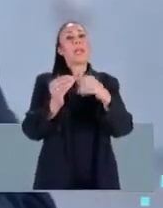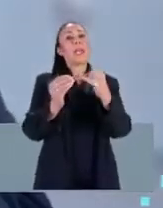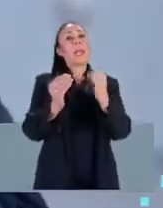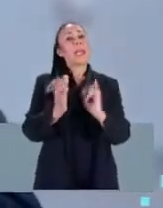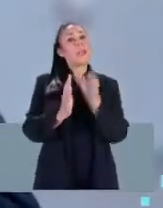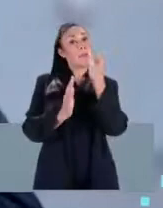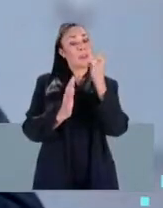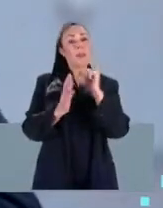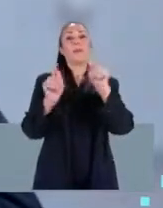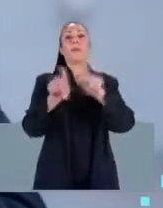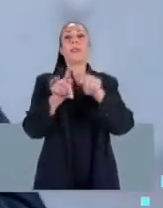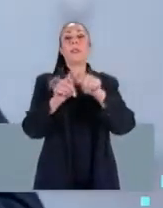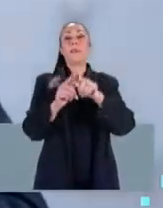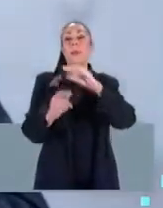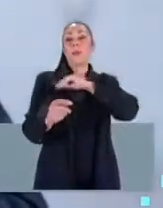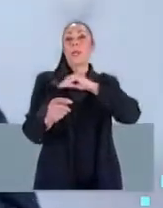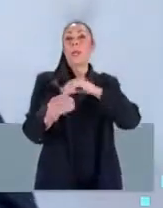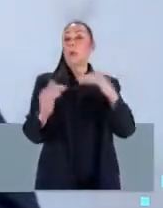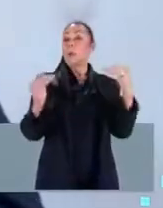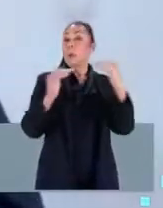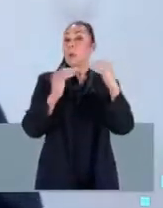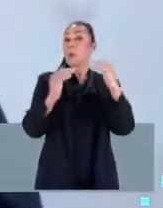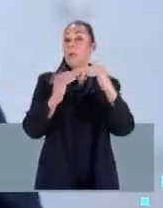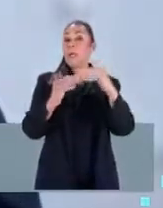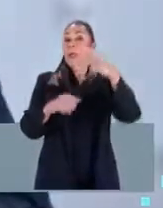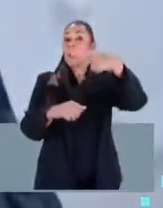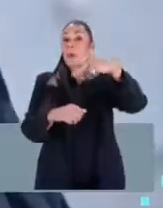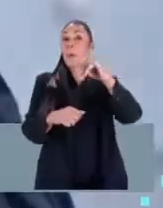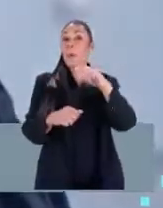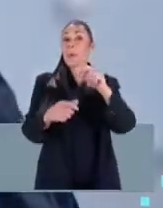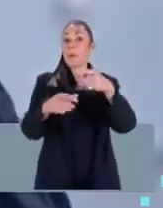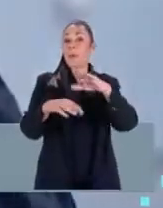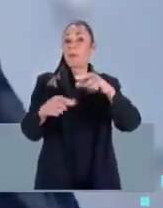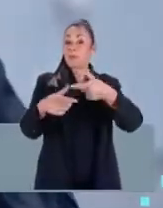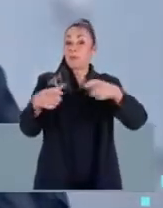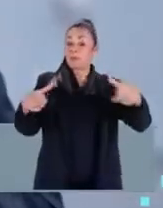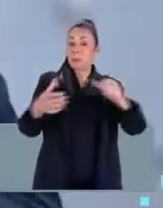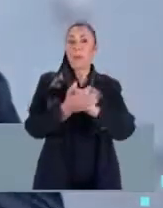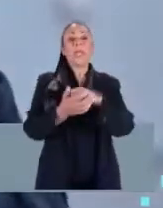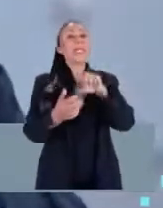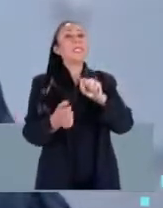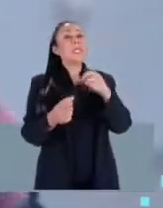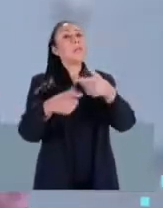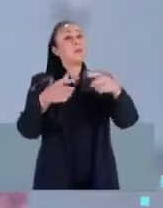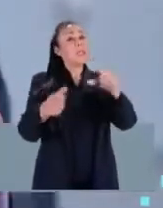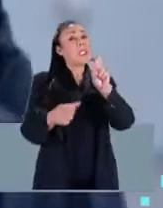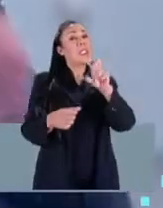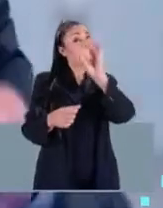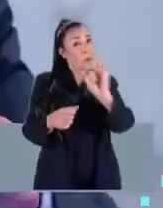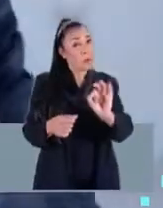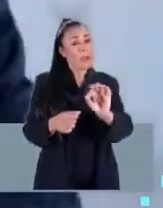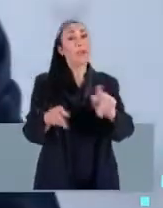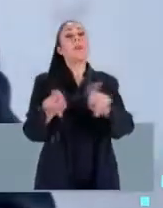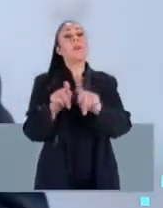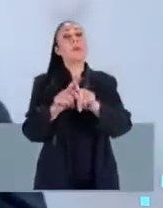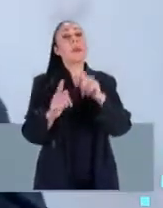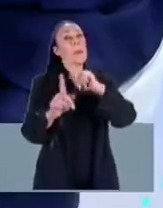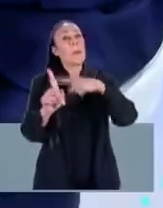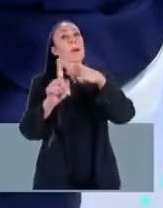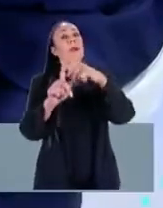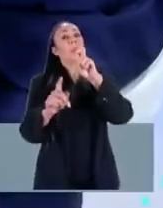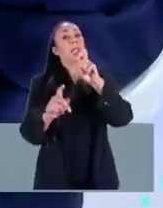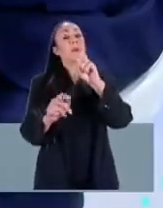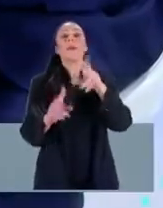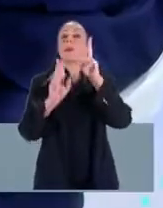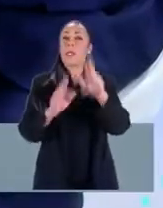e você dava aumento de salário de acordo com o crescimento do PIB. Olha, se o PIB crescer 5%, você dá inflação, mas 5%. Se